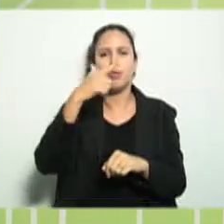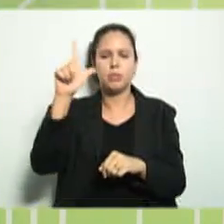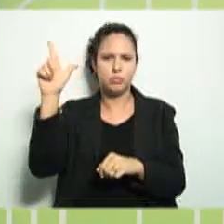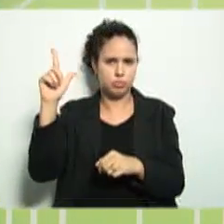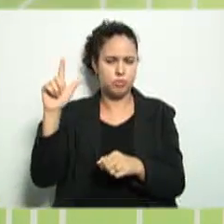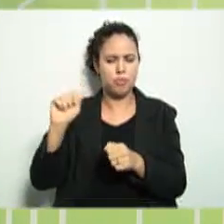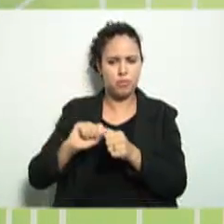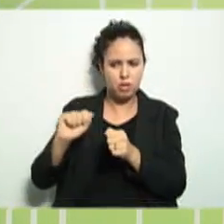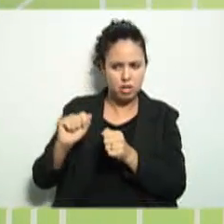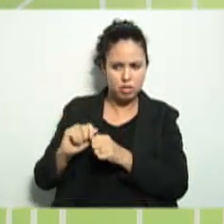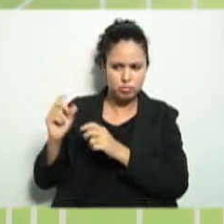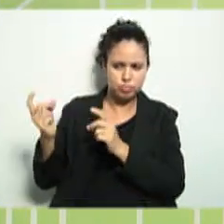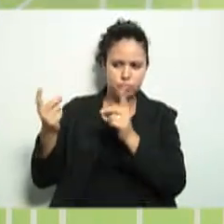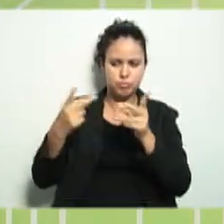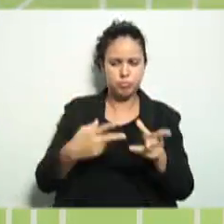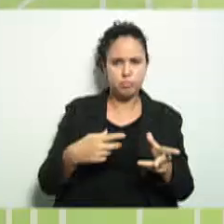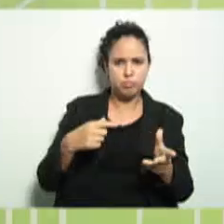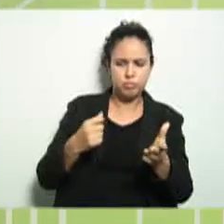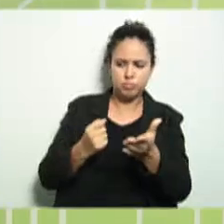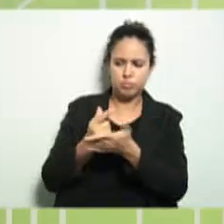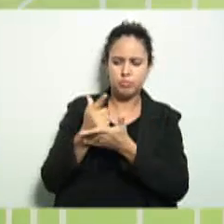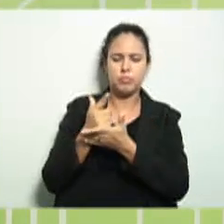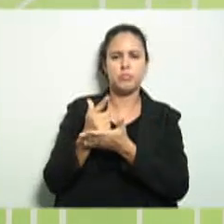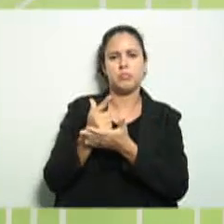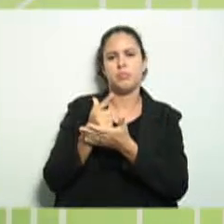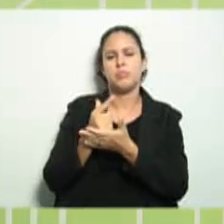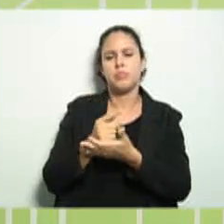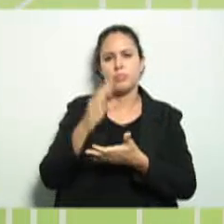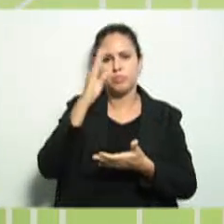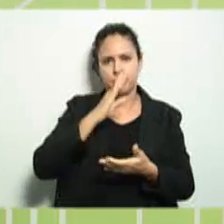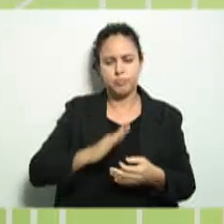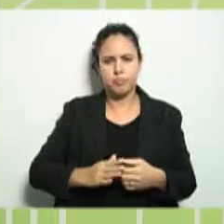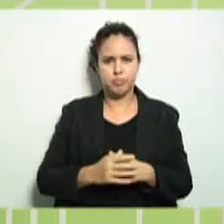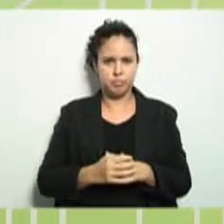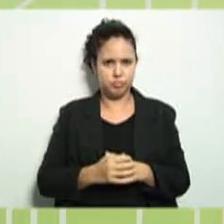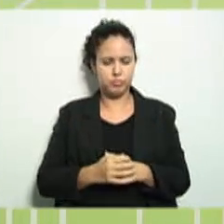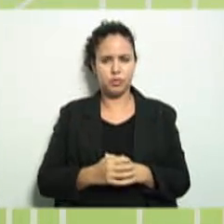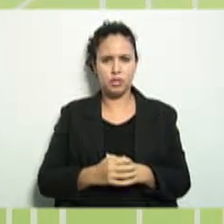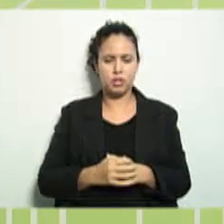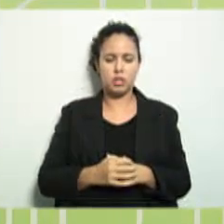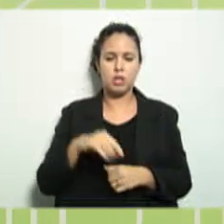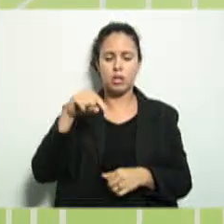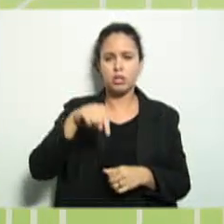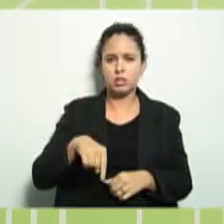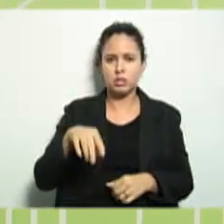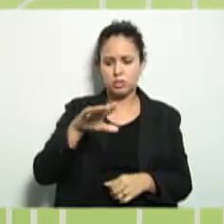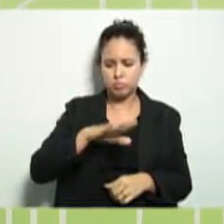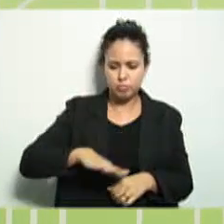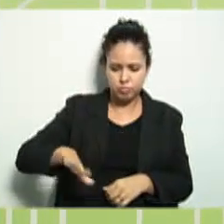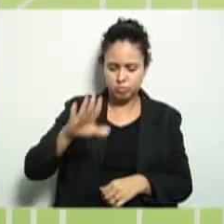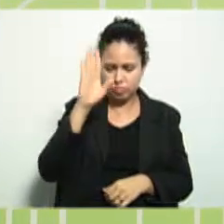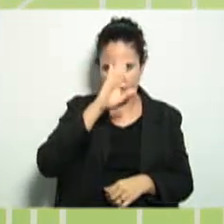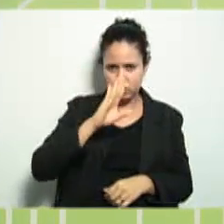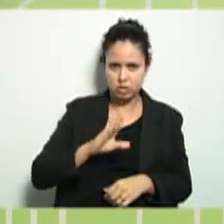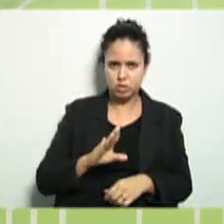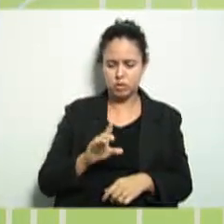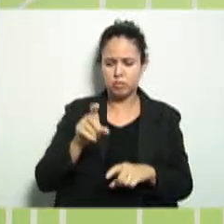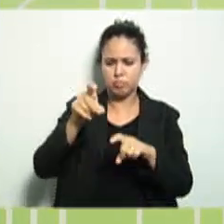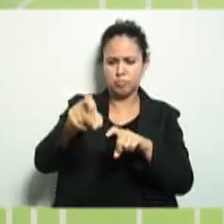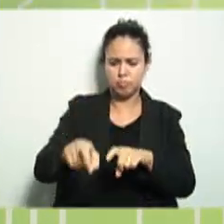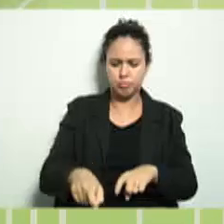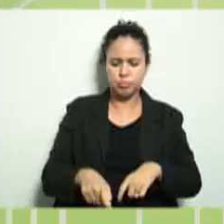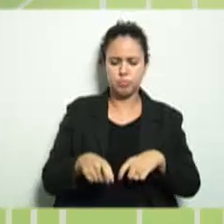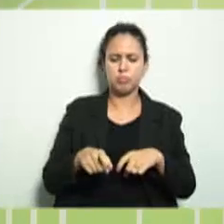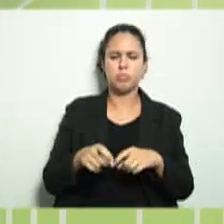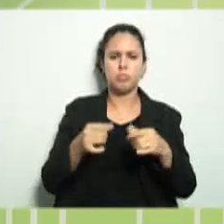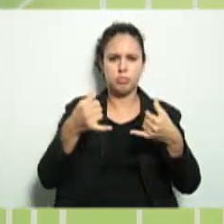de exportação brasileira, ela está baseada na exportação de grãos, na exportação agropecuária, justamente